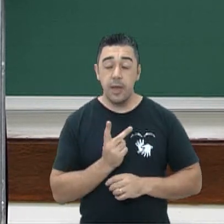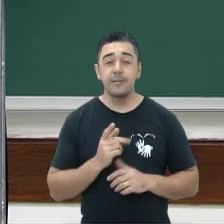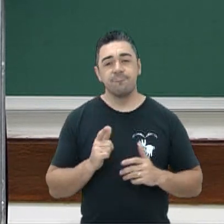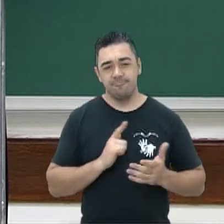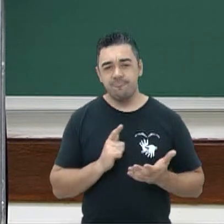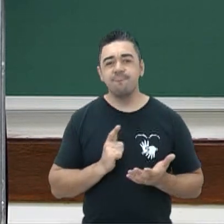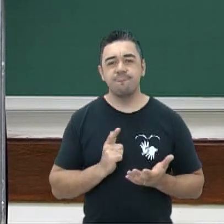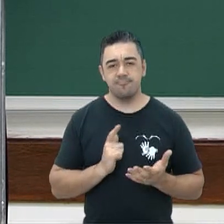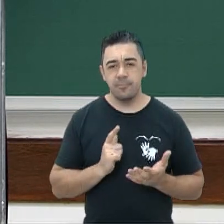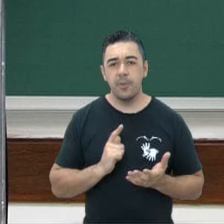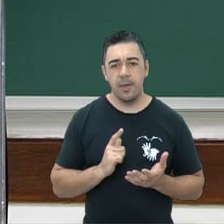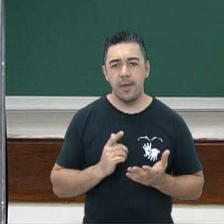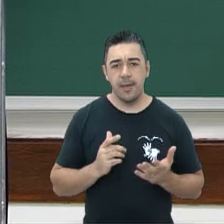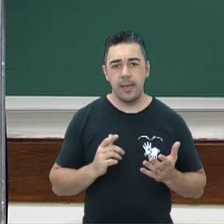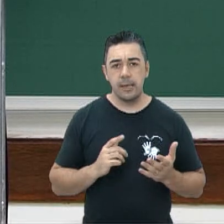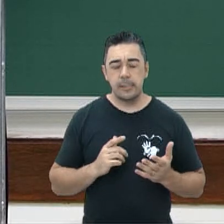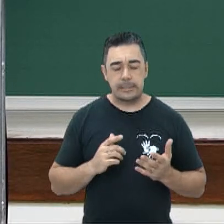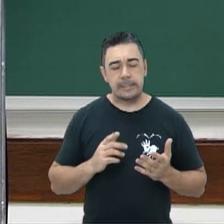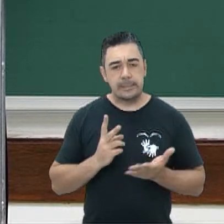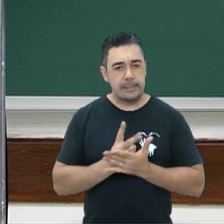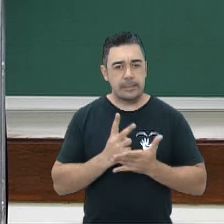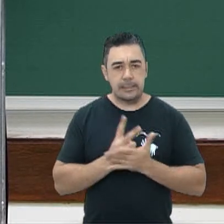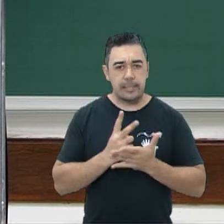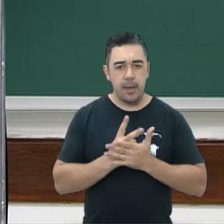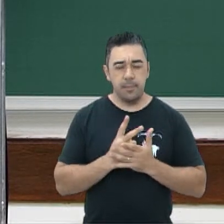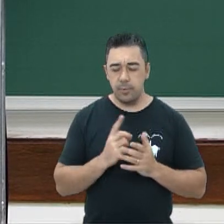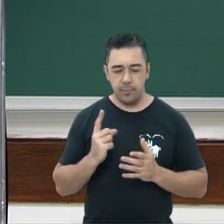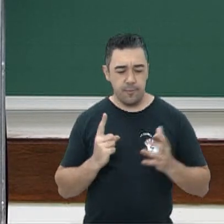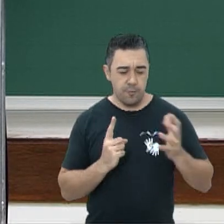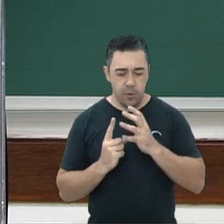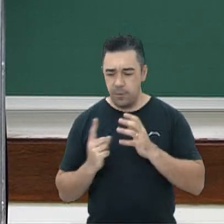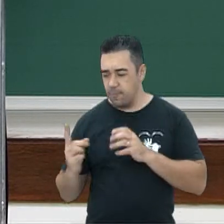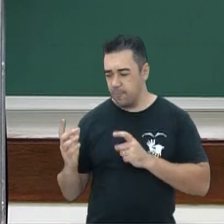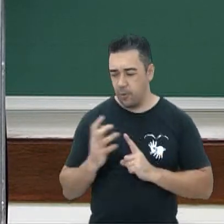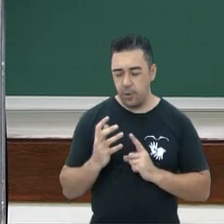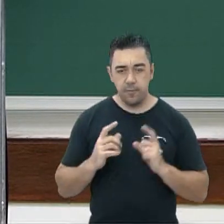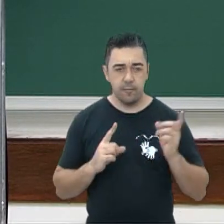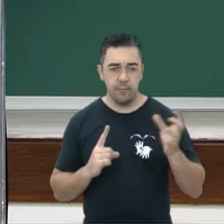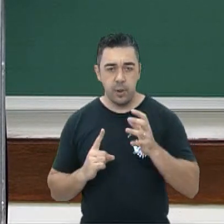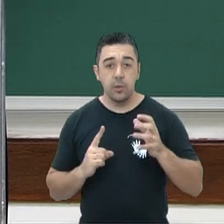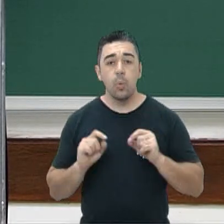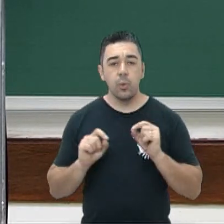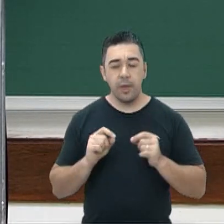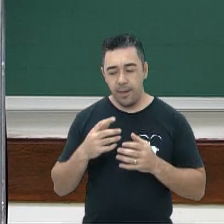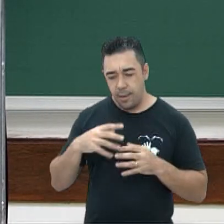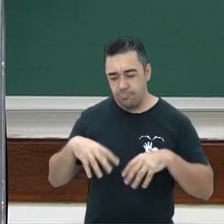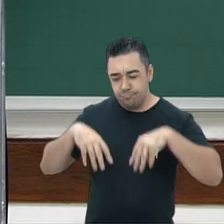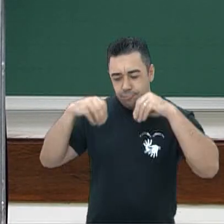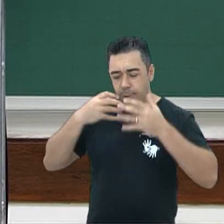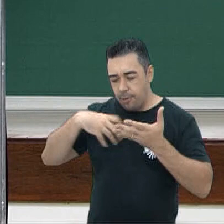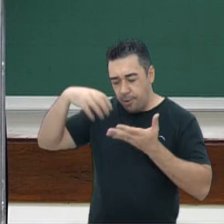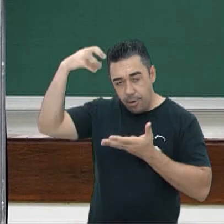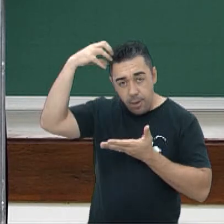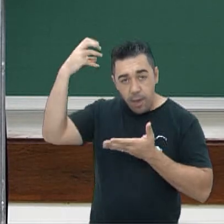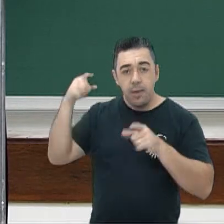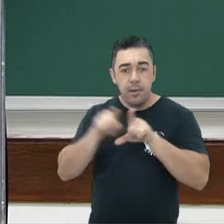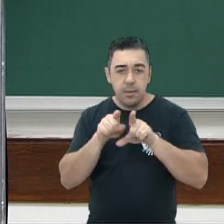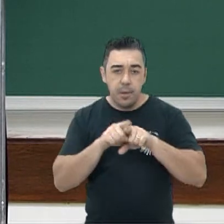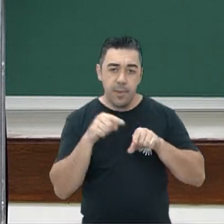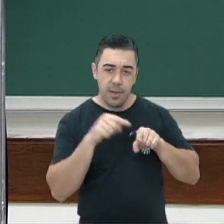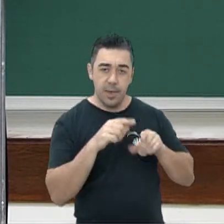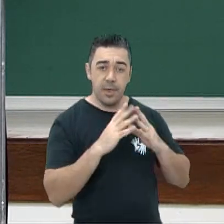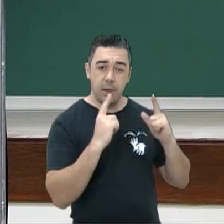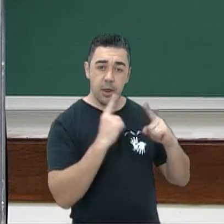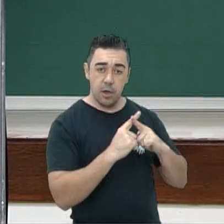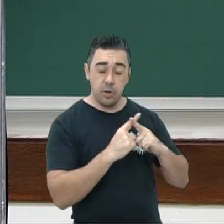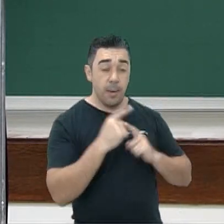tinha essa questão bem tênue, essa linha bem tênue entre a monarquia, né, e entre a igreja. A gente tem que